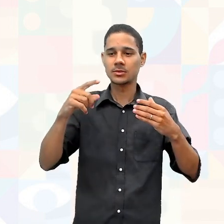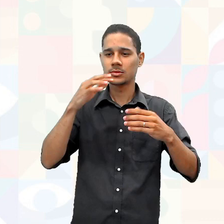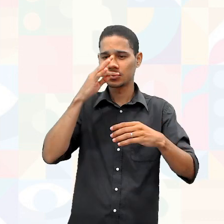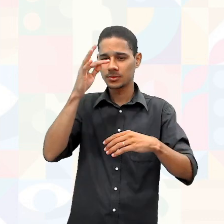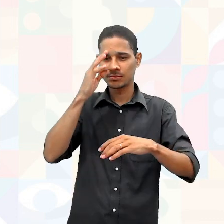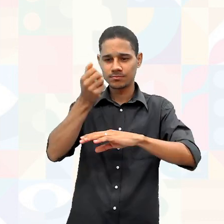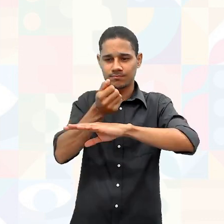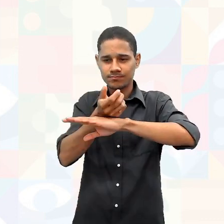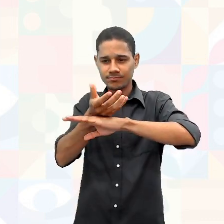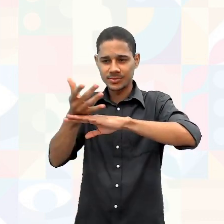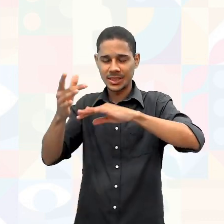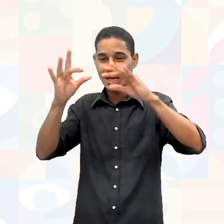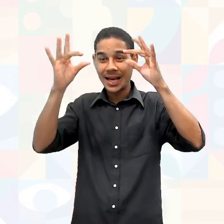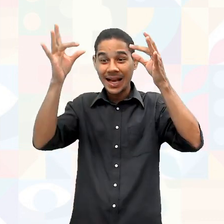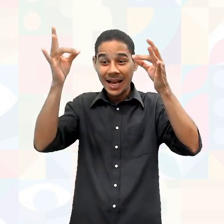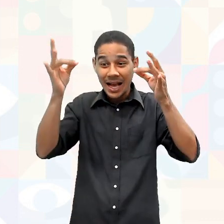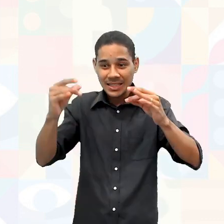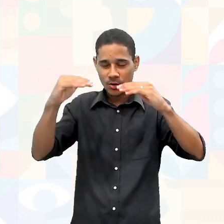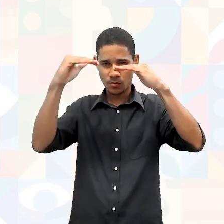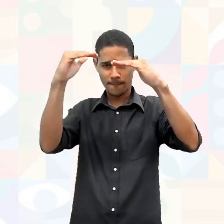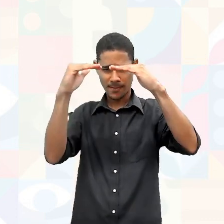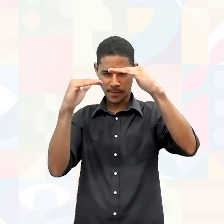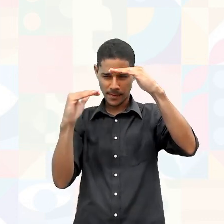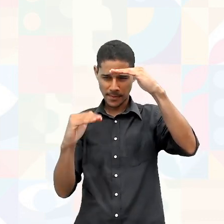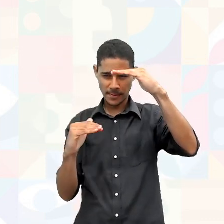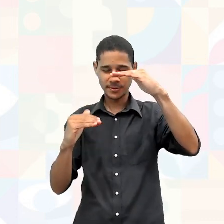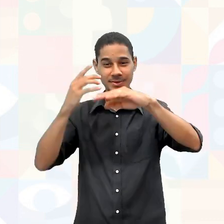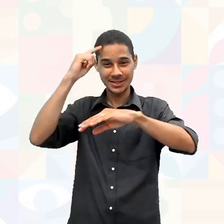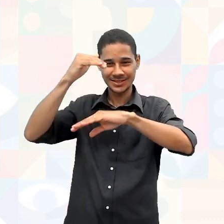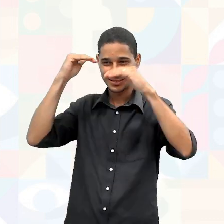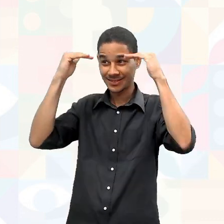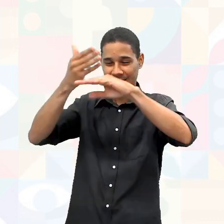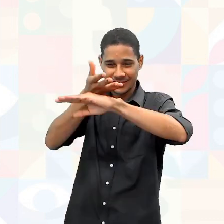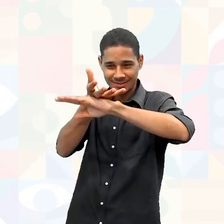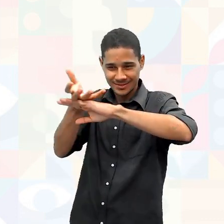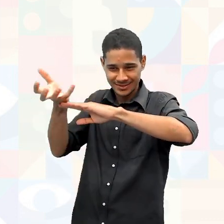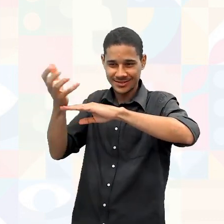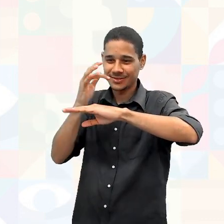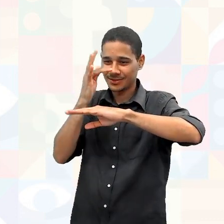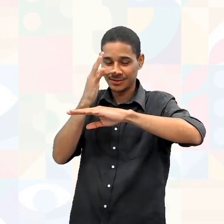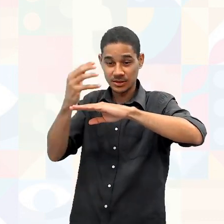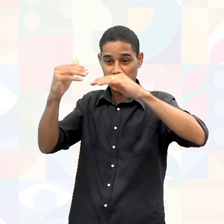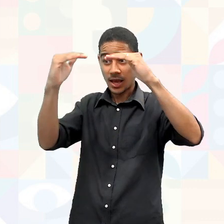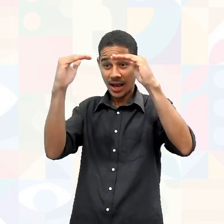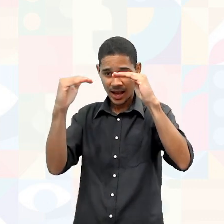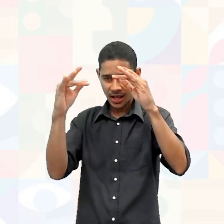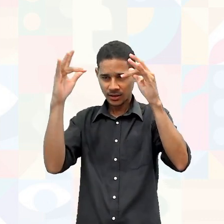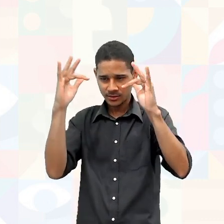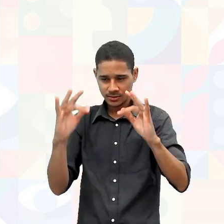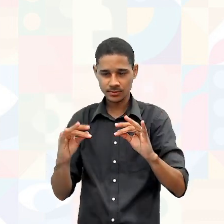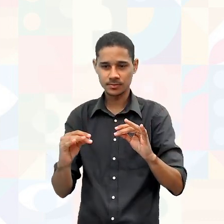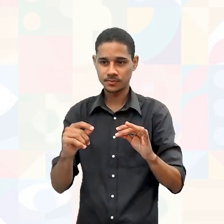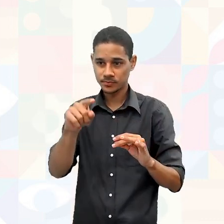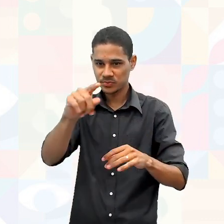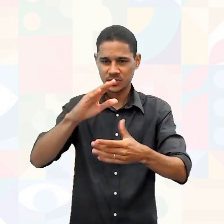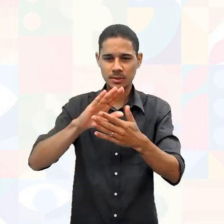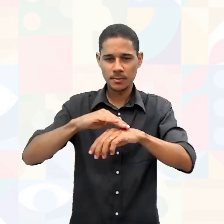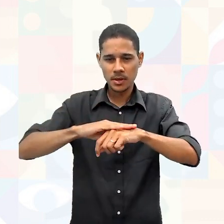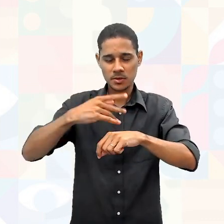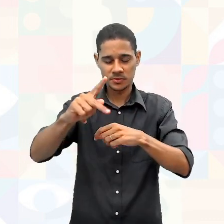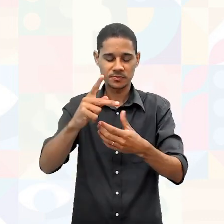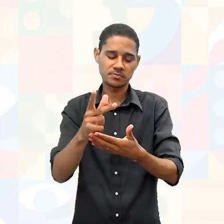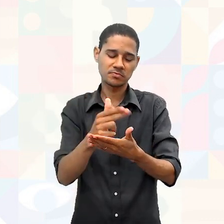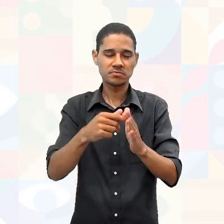para a execução de um teto-jardim. Obviamente, quando a gente faz o projeto, a gente não vai desenhar